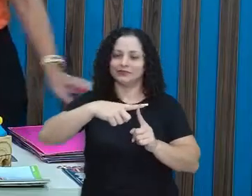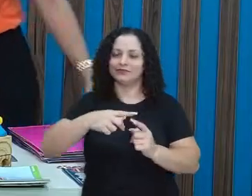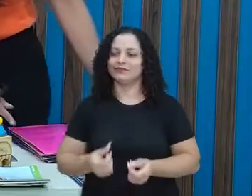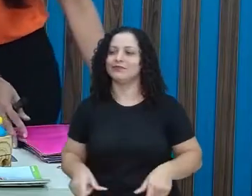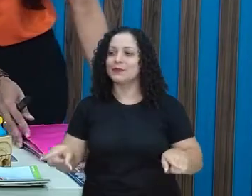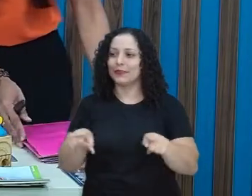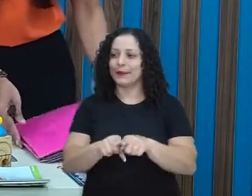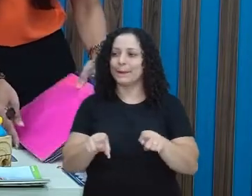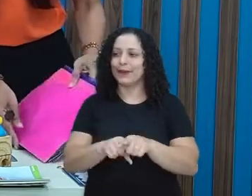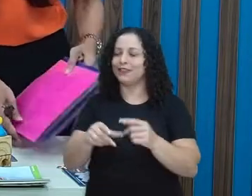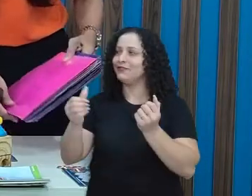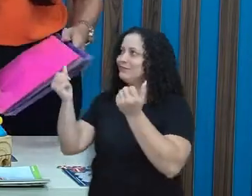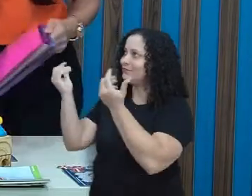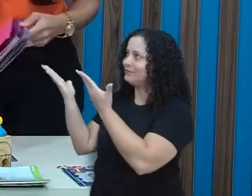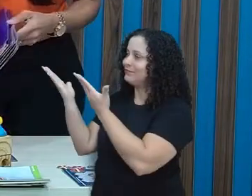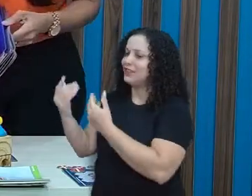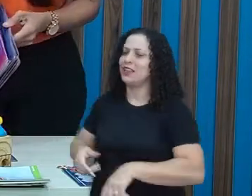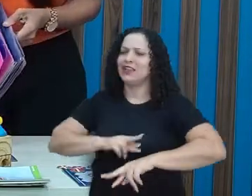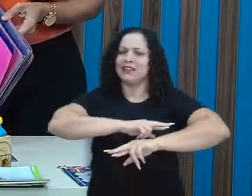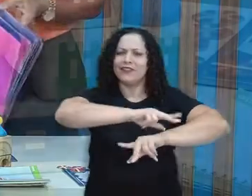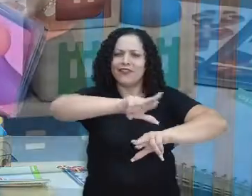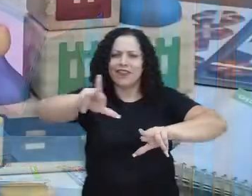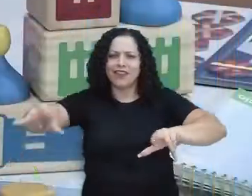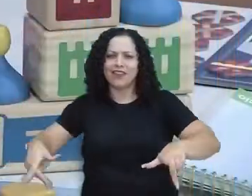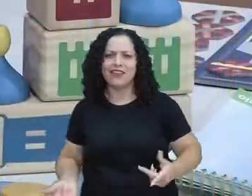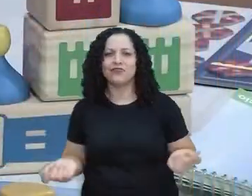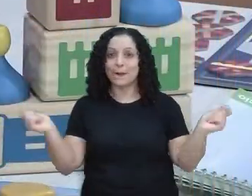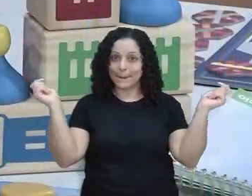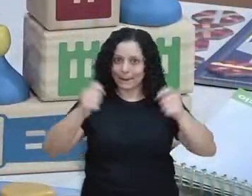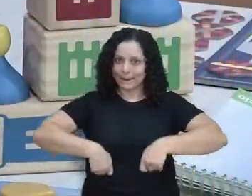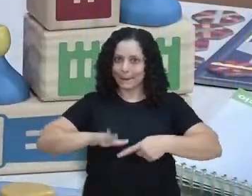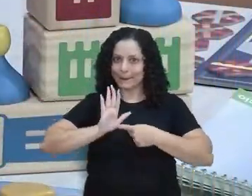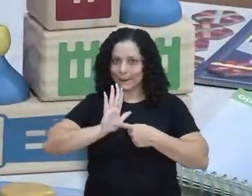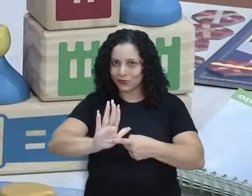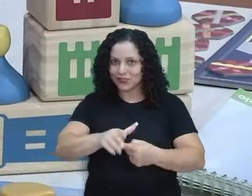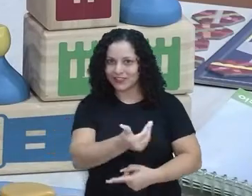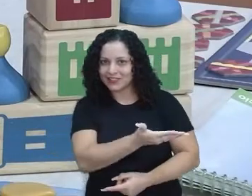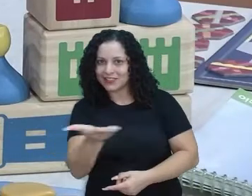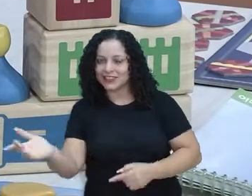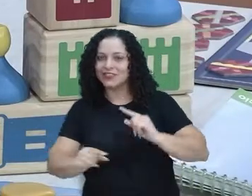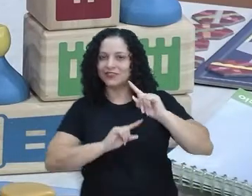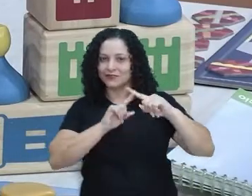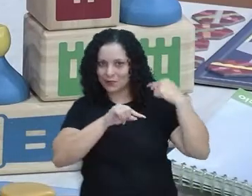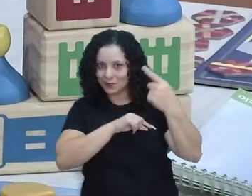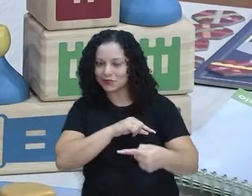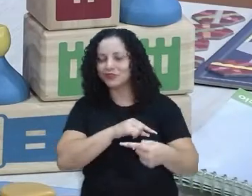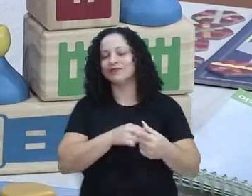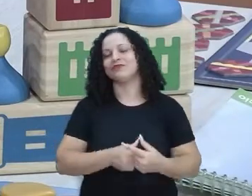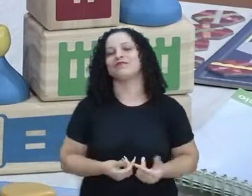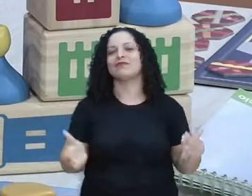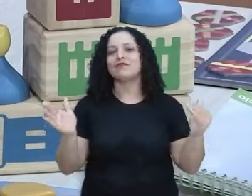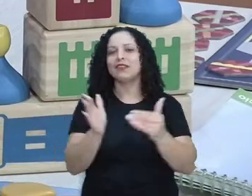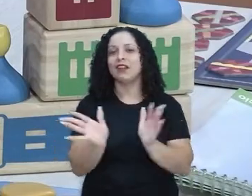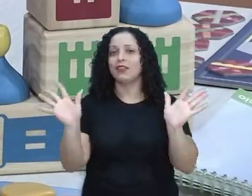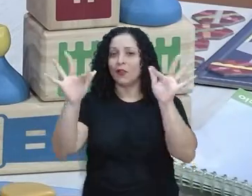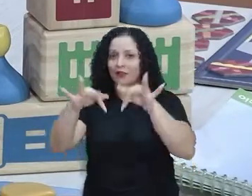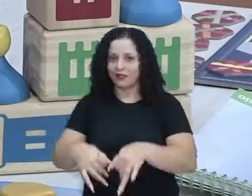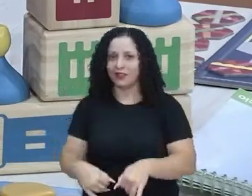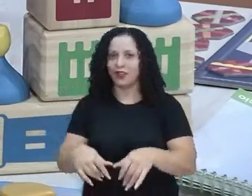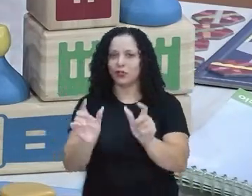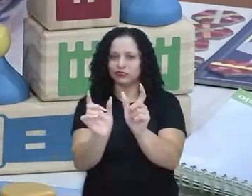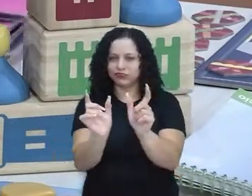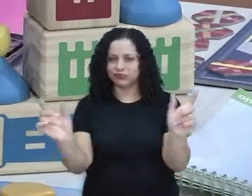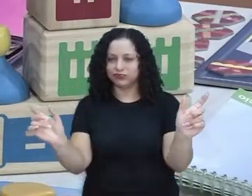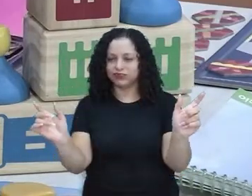aqui, ó, várias possibilidades que eu vou mostrar para vocês até que a gente termine todas as nossas falas em relação